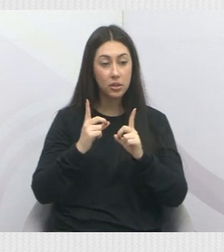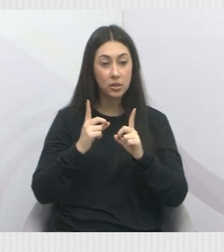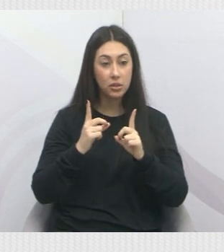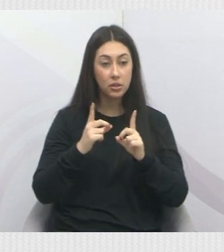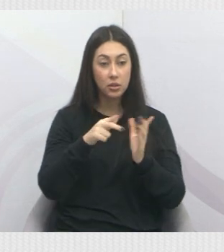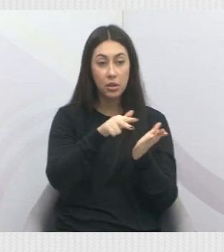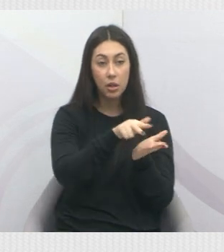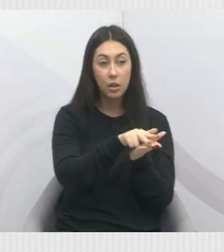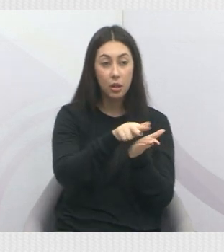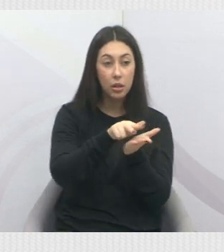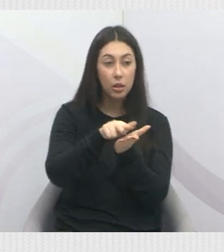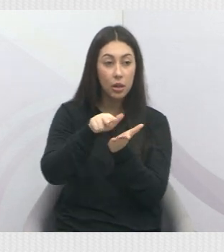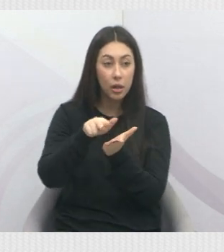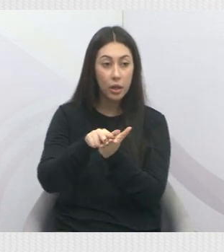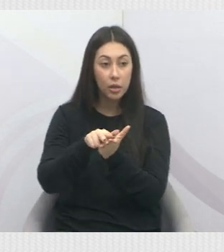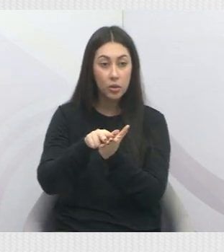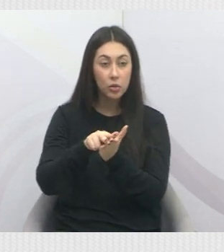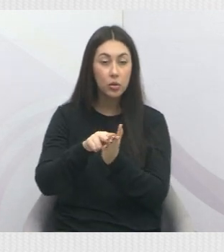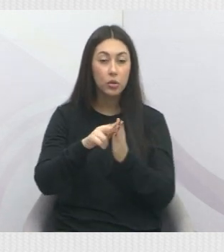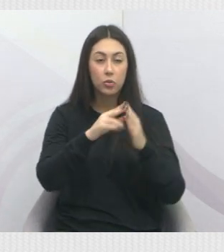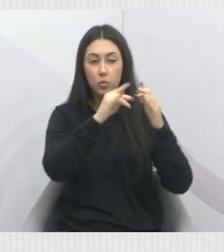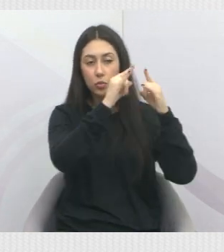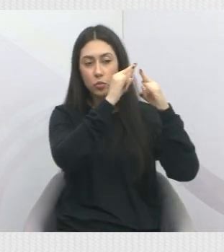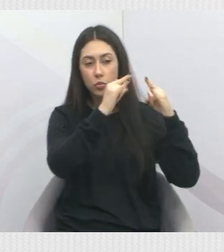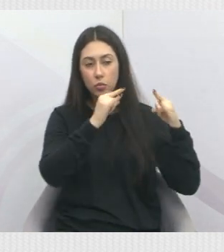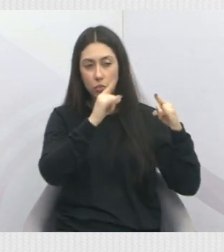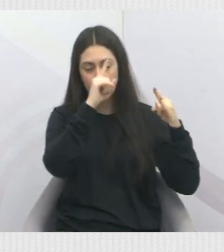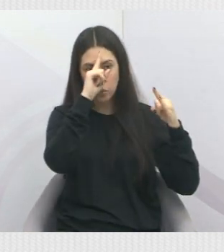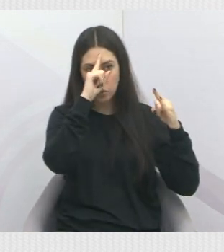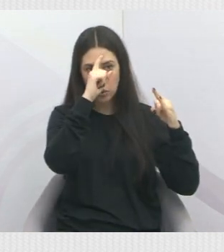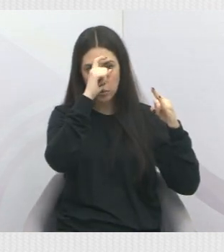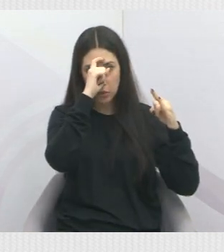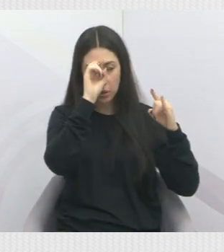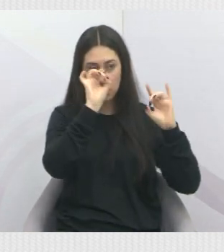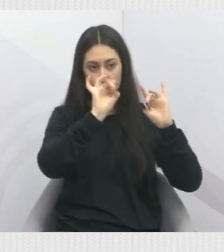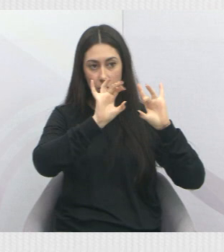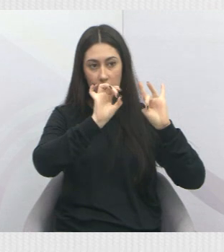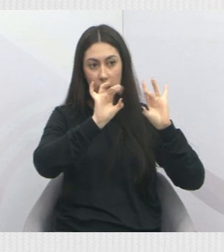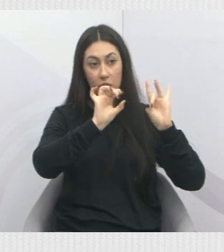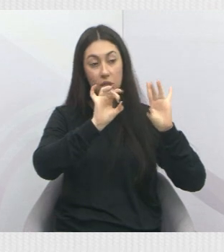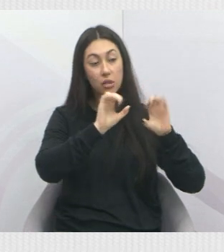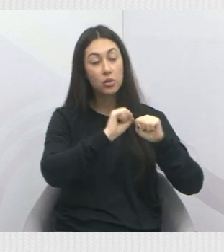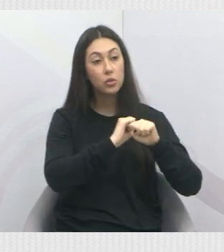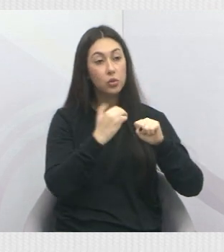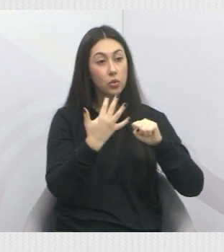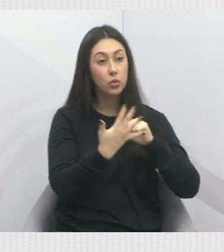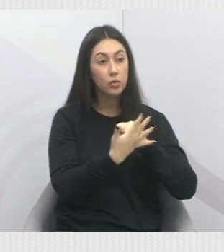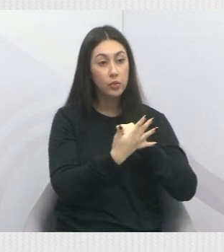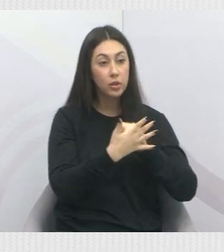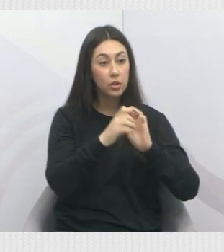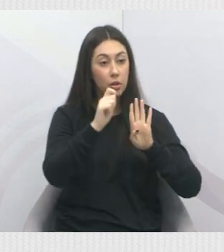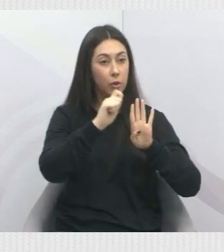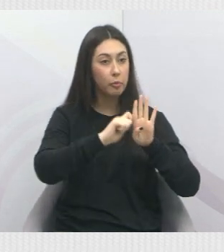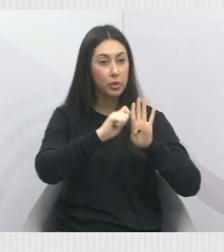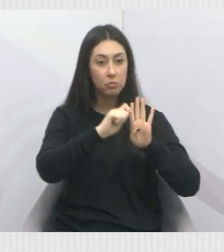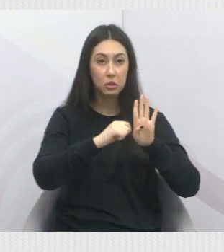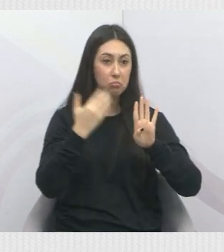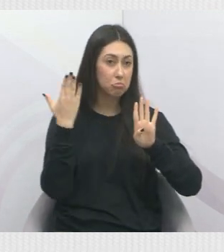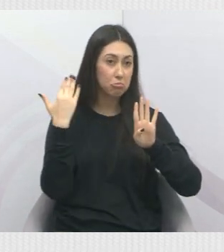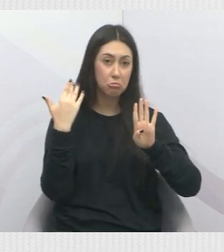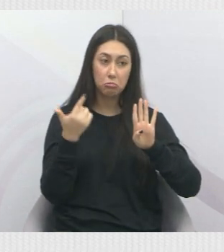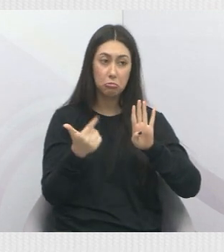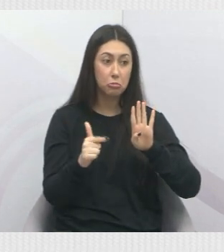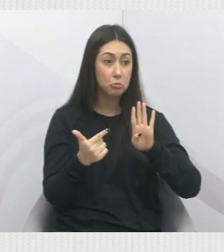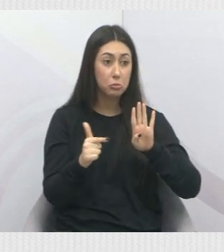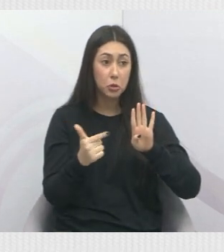nos leitos do hospital de campanha, que no primeiro quadrimestre de 2022 não existiam, né?